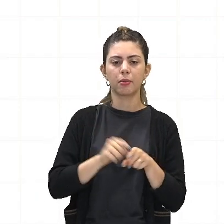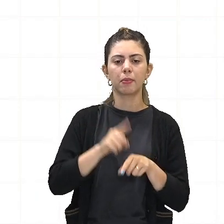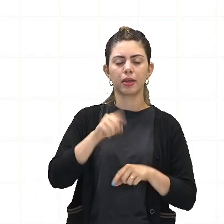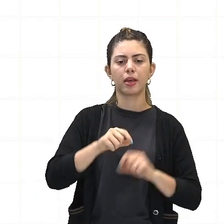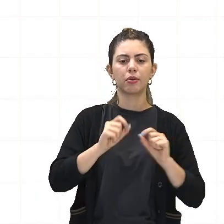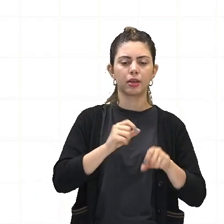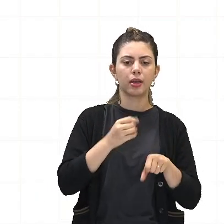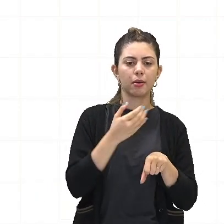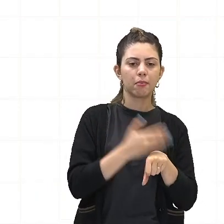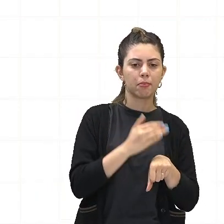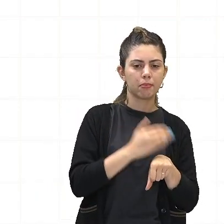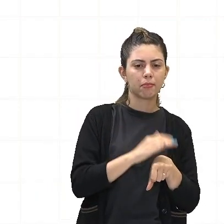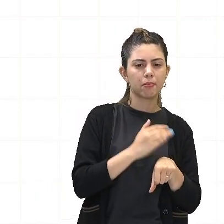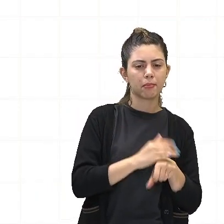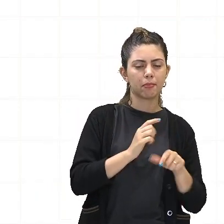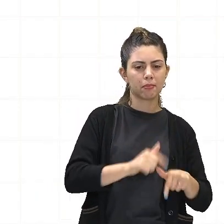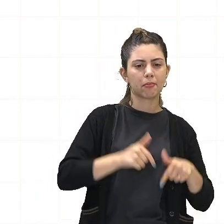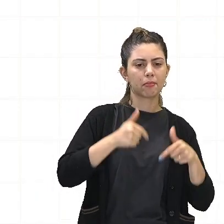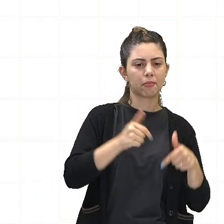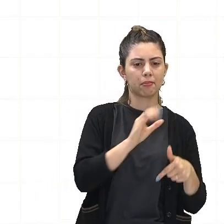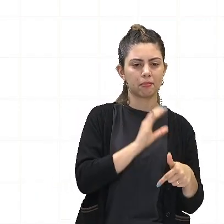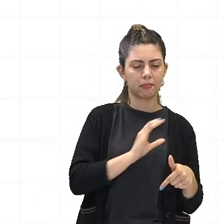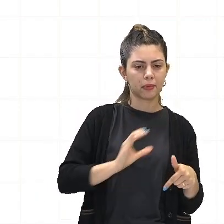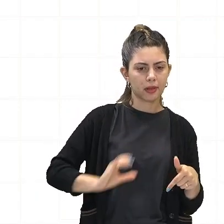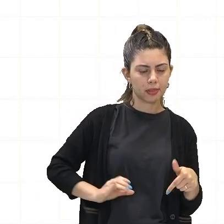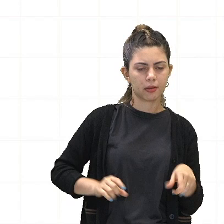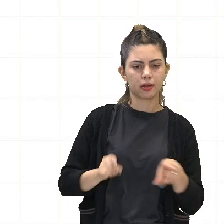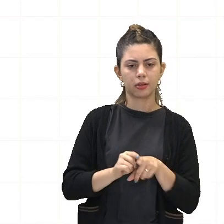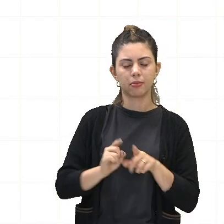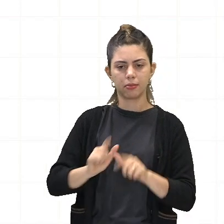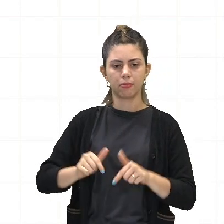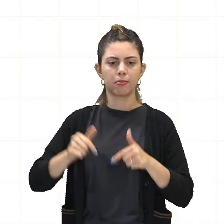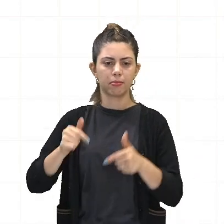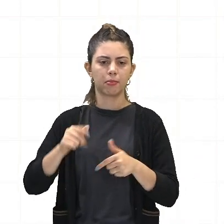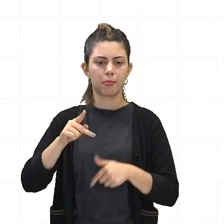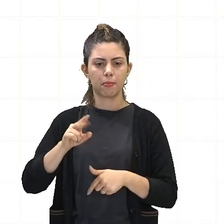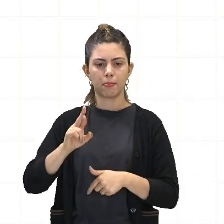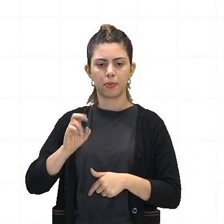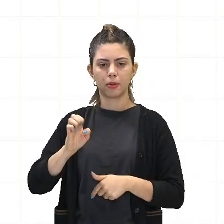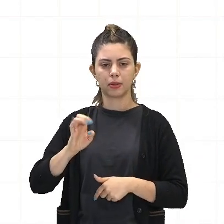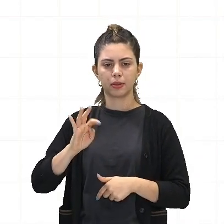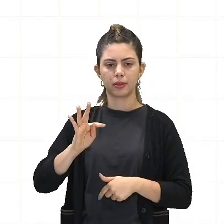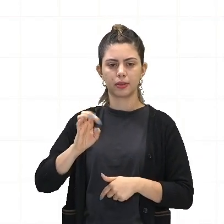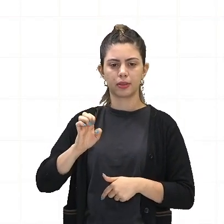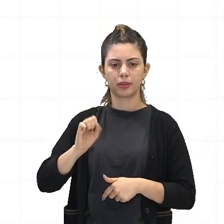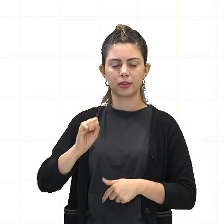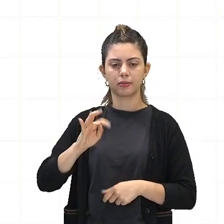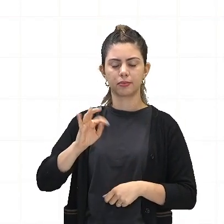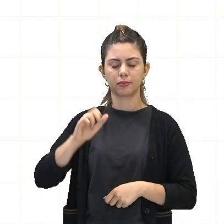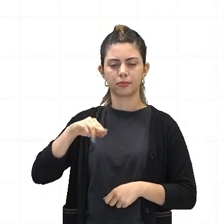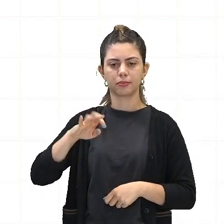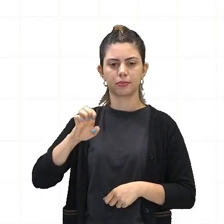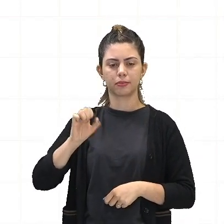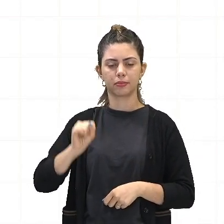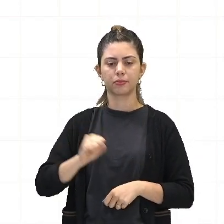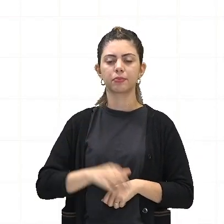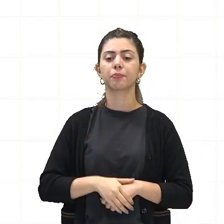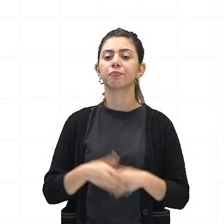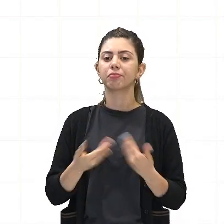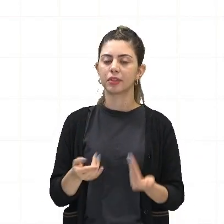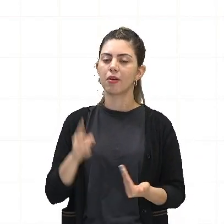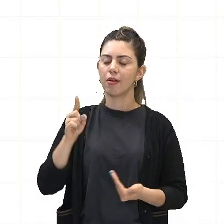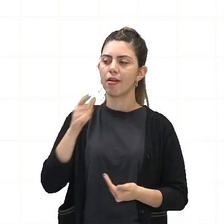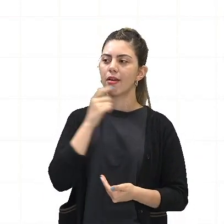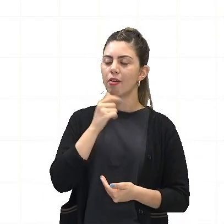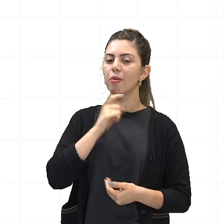VIII manteve das tradições católicas na Igreja Anglicana. O anglicanismo reconhece